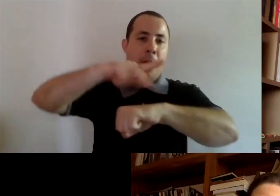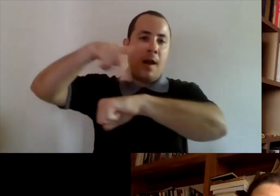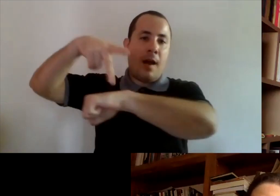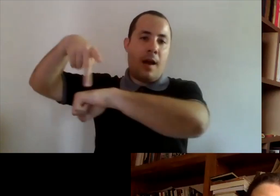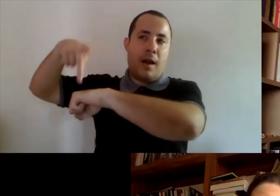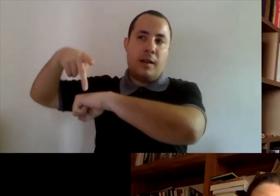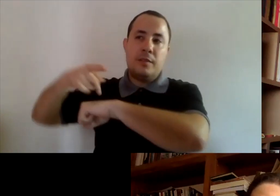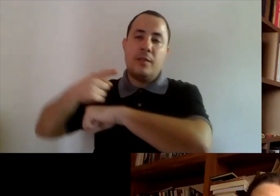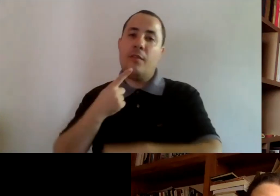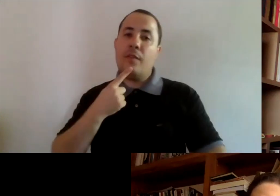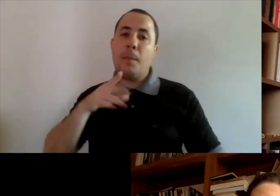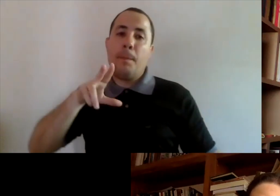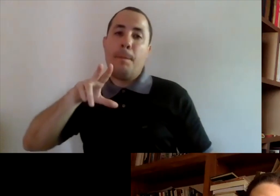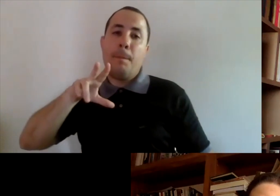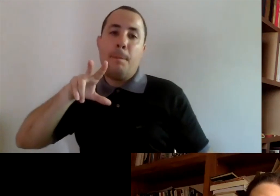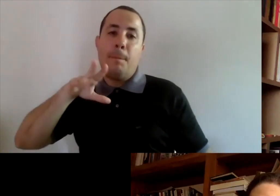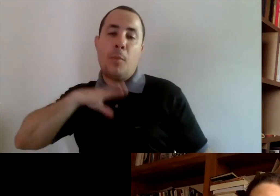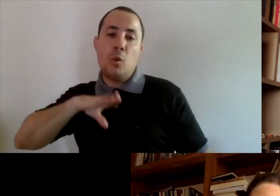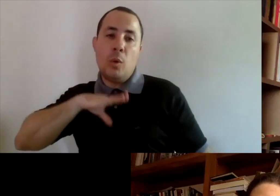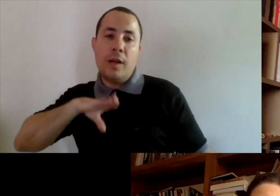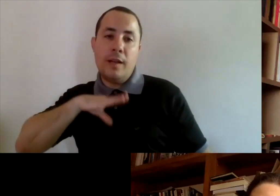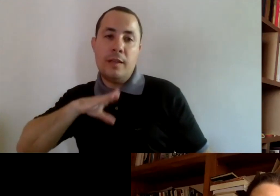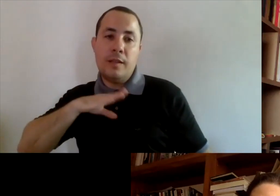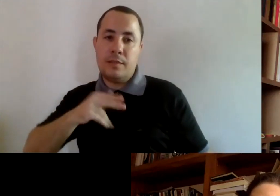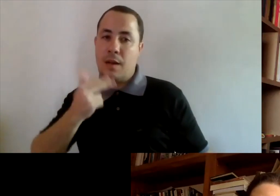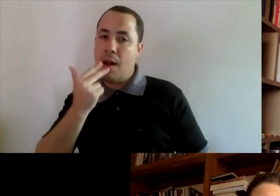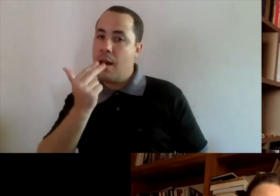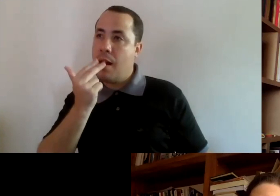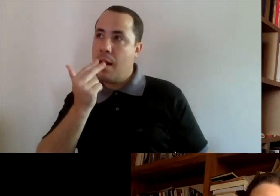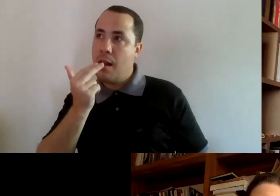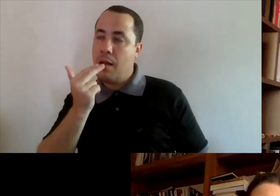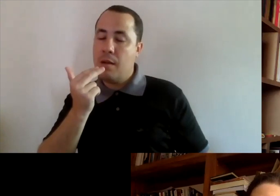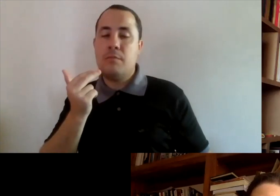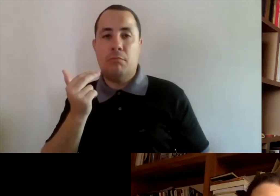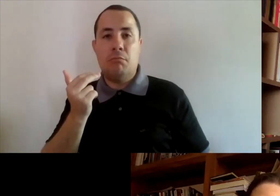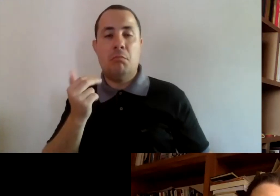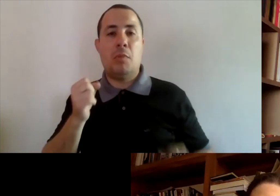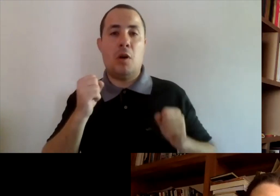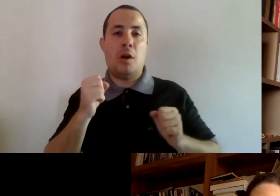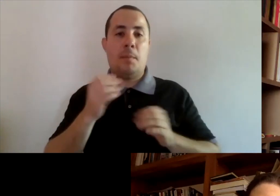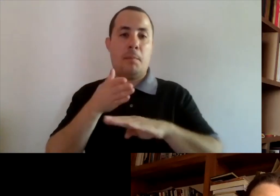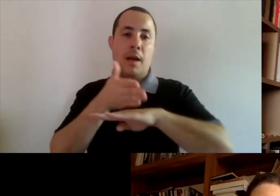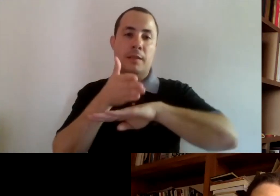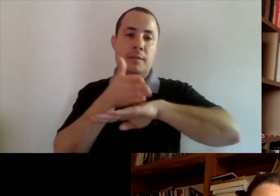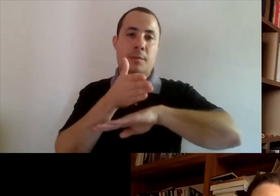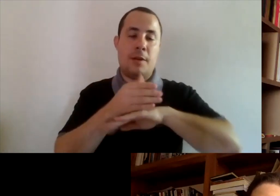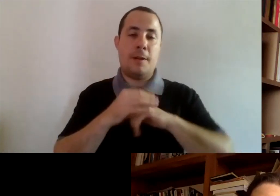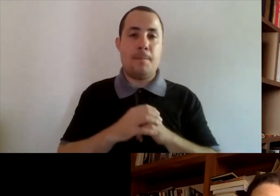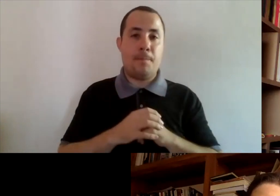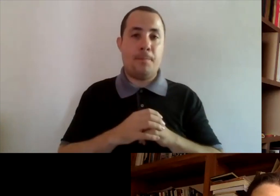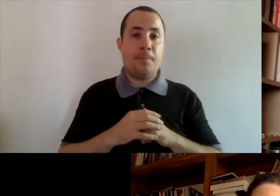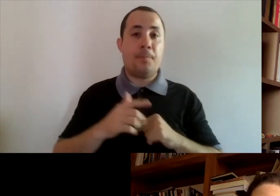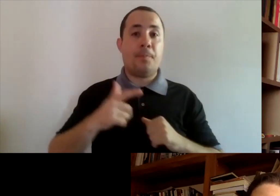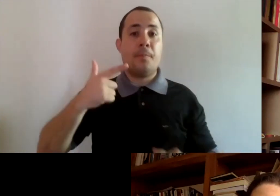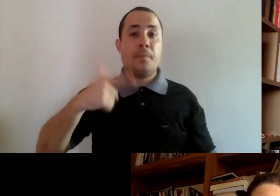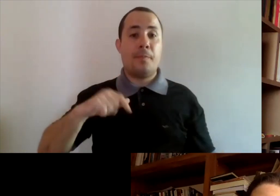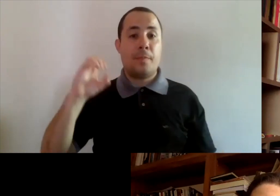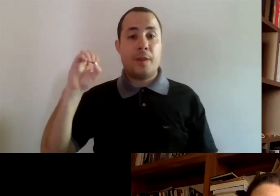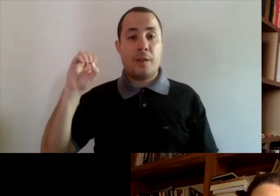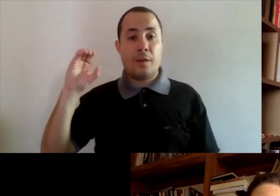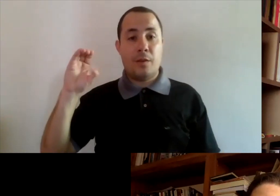qualquer lugar do mundo, né? Basta que o livro seja publicado em português. E o Prêmio Oceanos, ele também serve como um bom